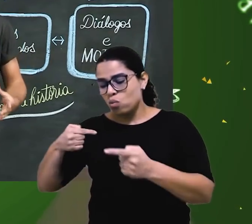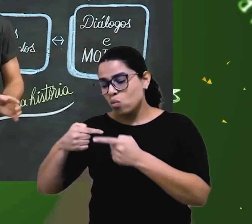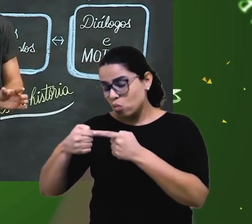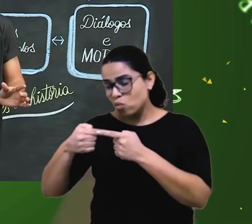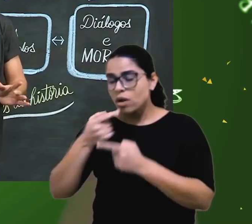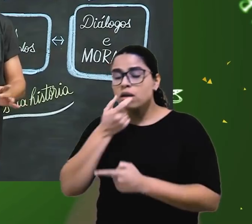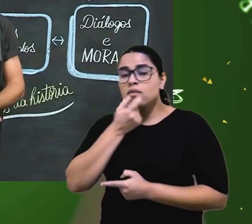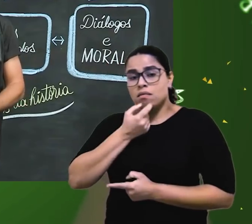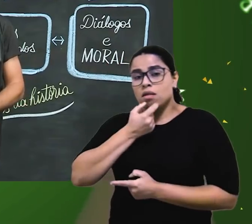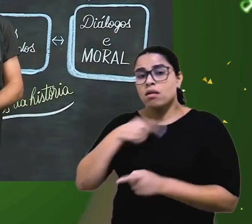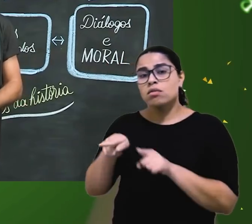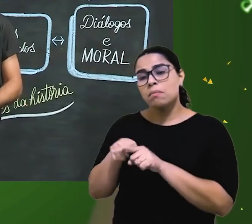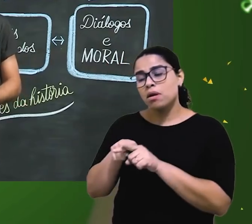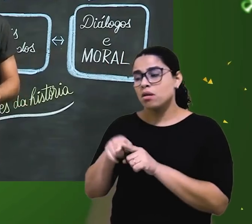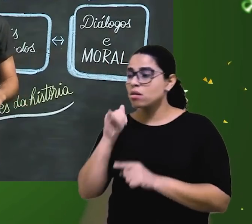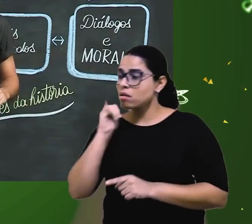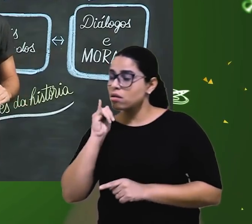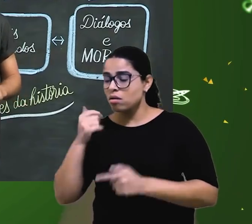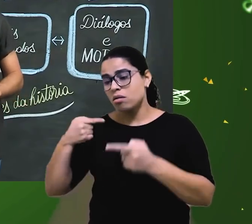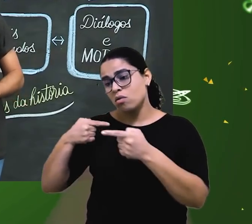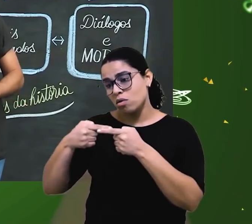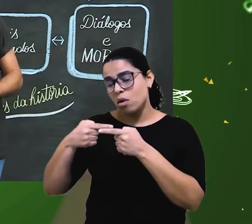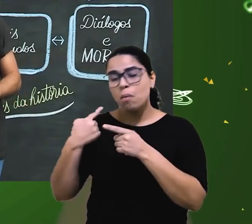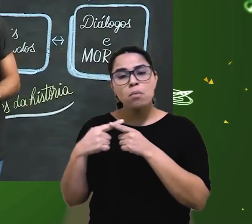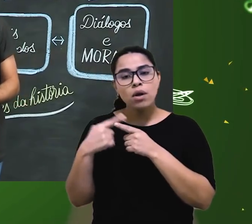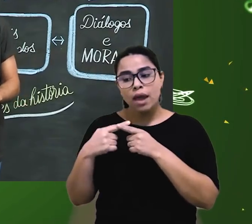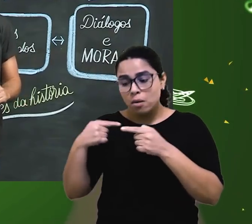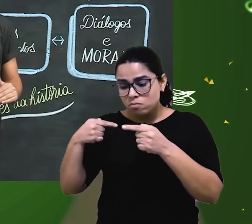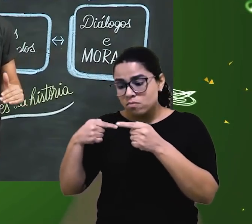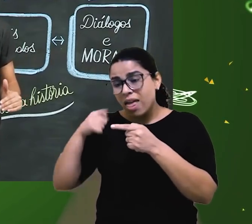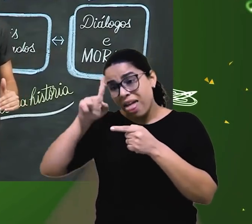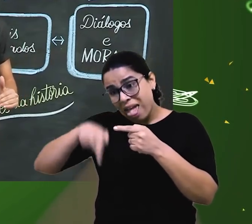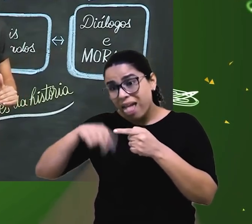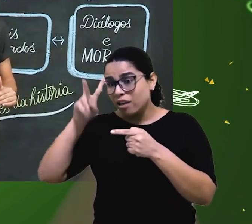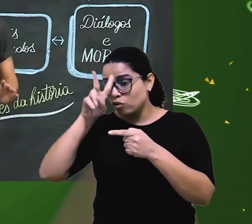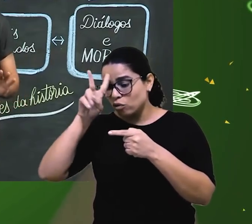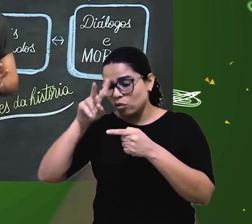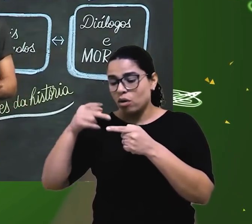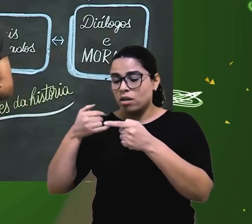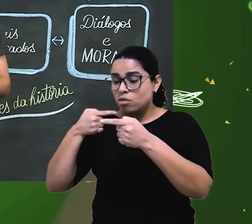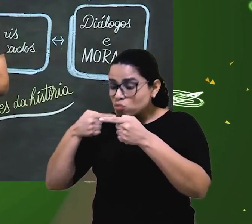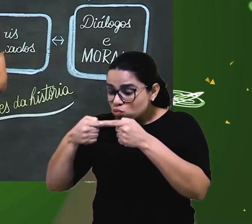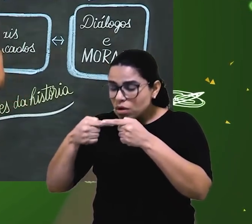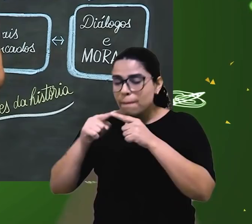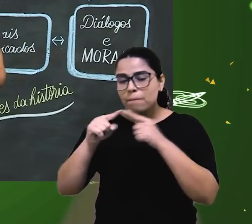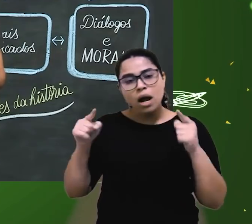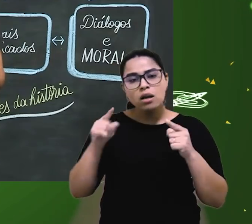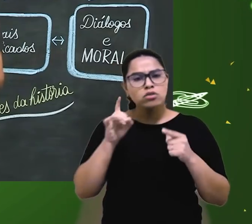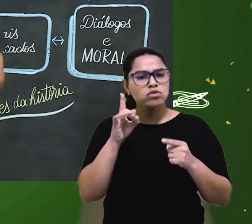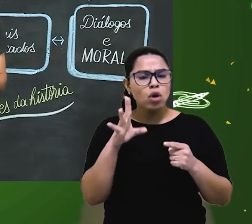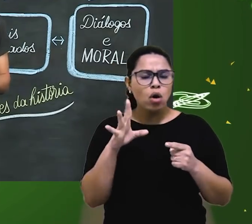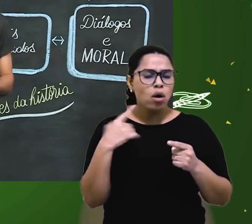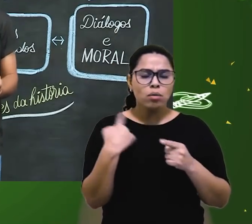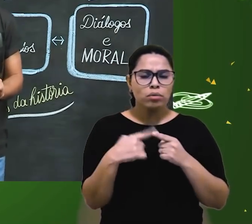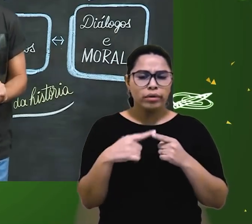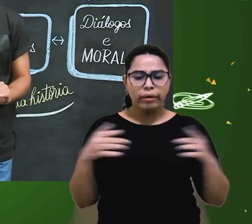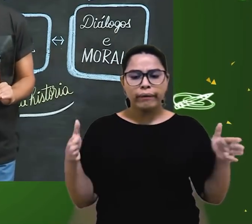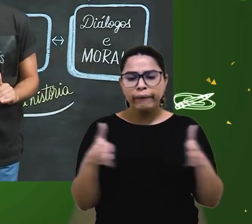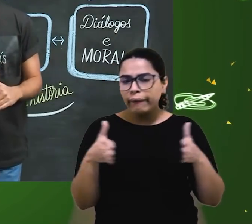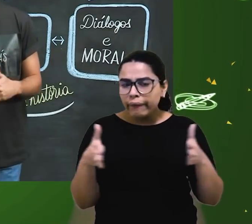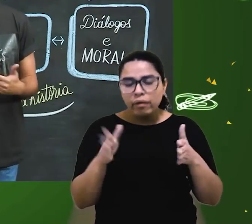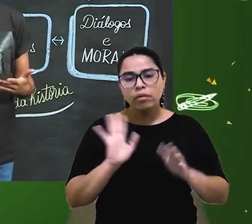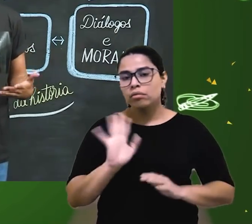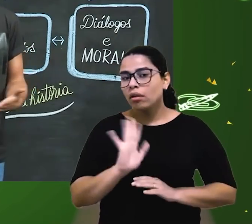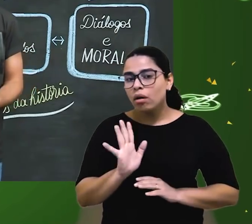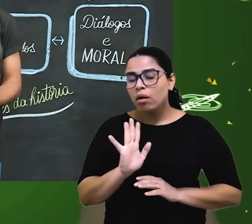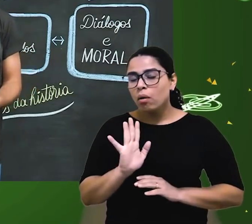short story, que é uma história muito curta. Mas não é só porque ela é curta em termos de tamanho, não. Estou dizendo isso porque você vai se deparar com contos um tanto grandes